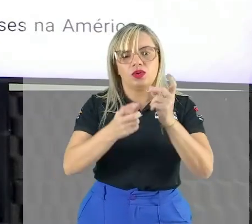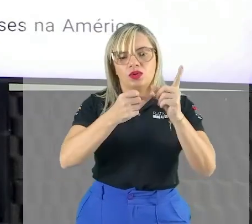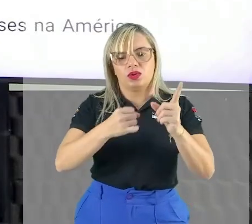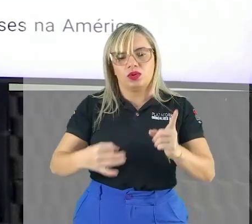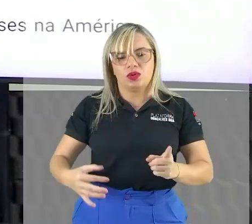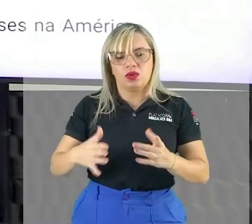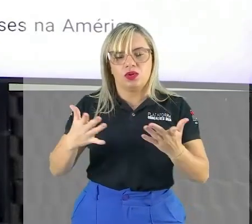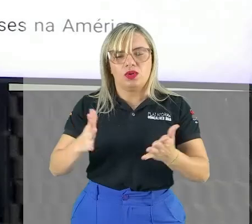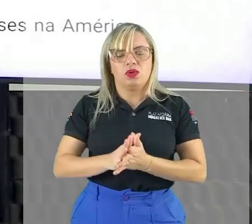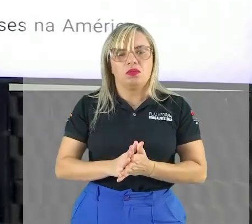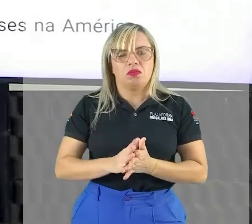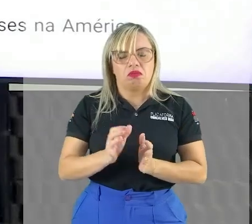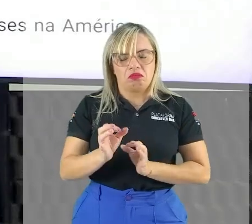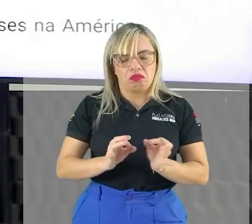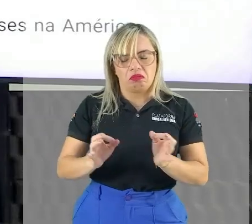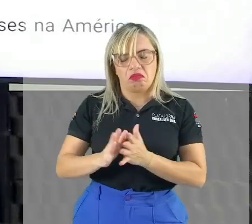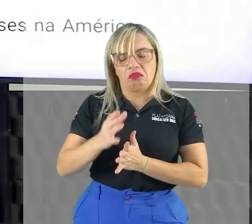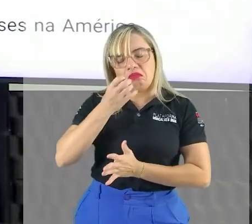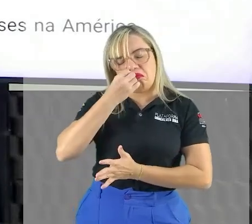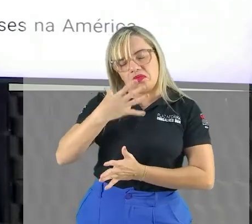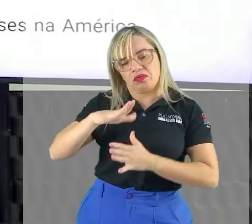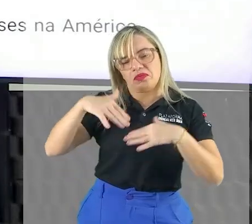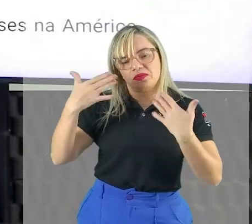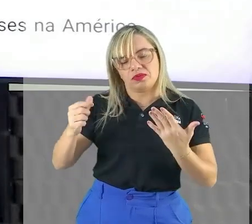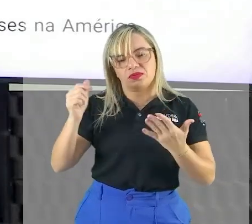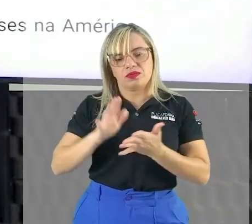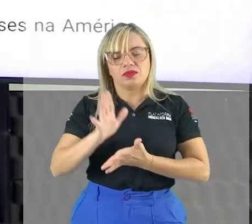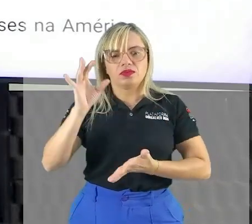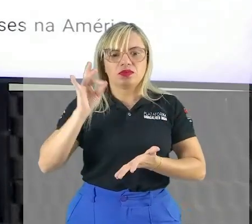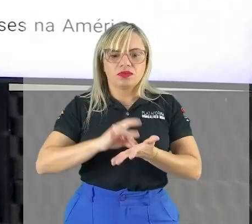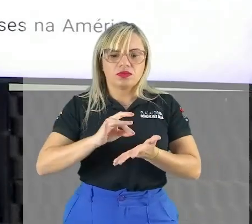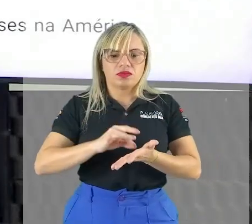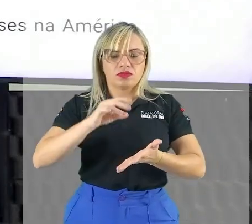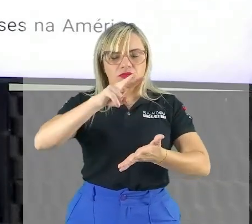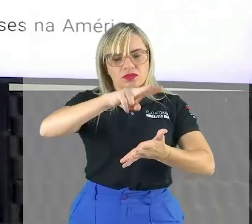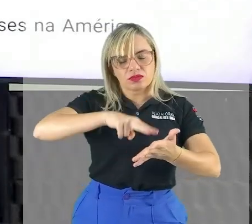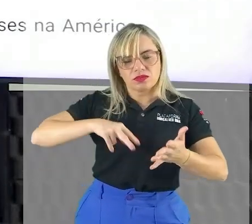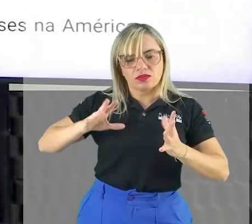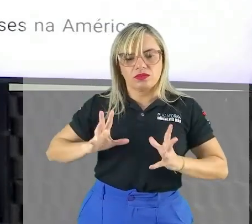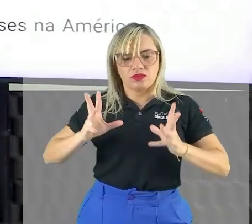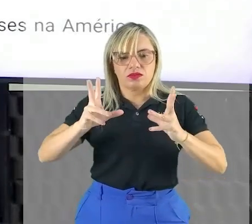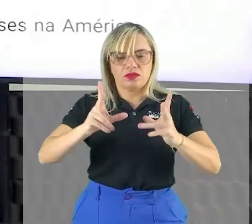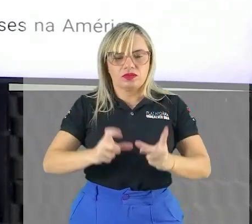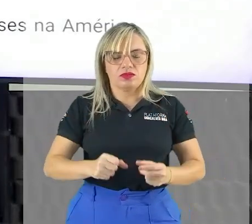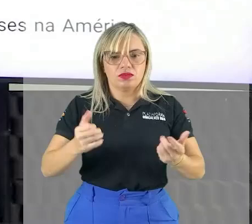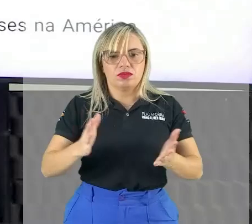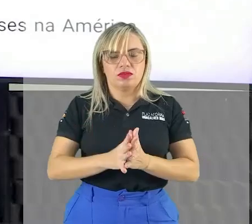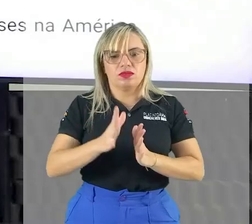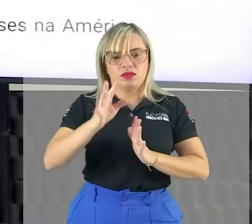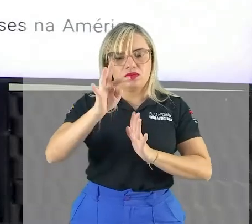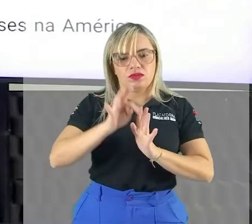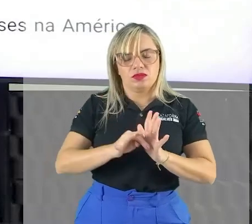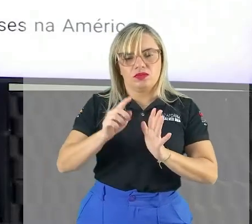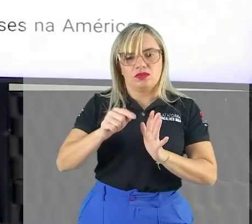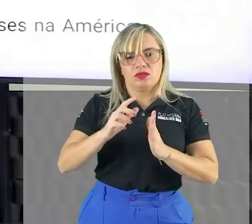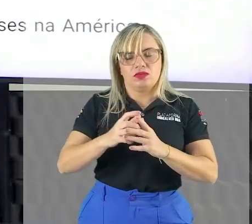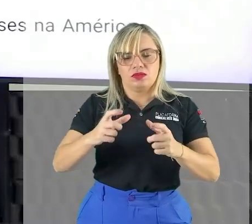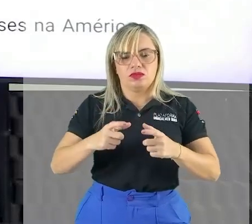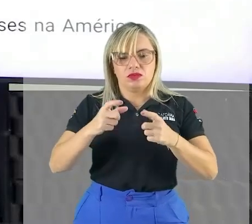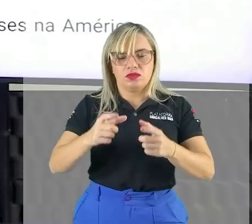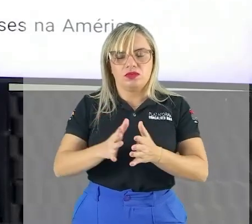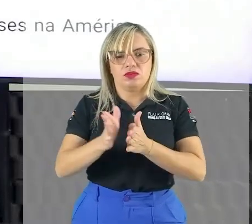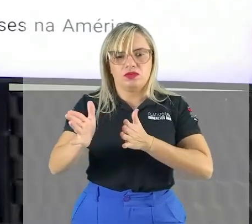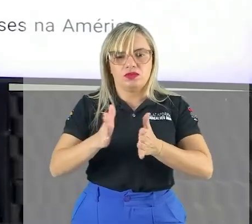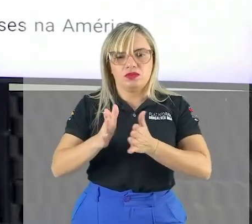muito bem feita, e que, de fato, ao ler toda a questão, você logo identifica em qual período nós